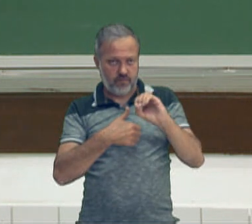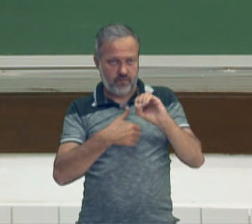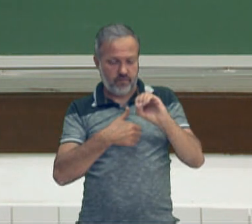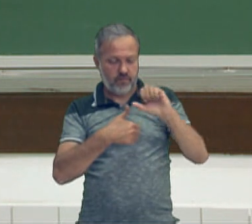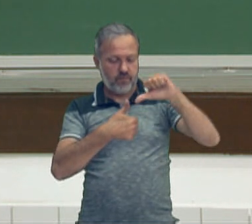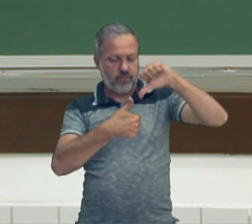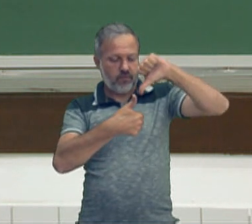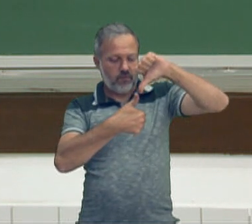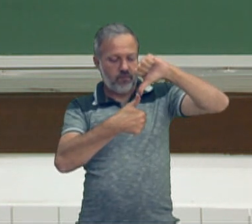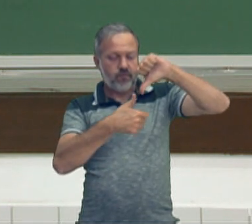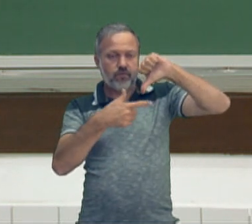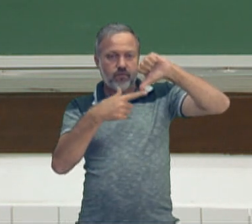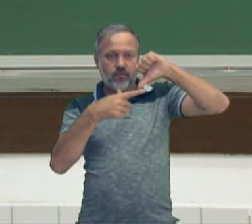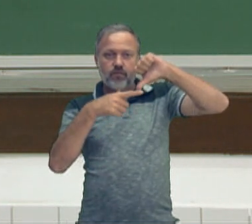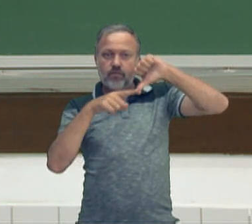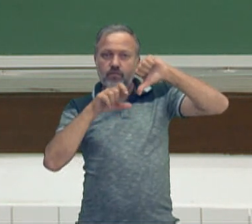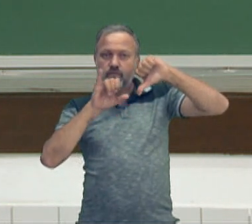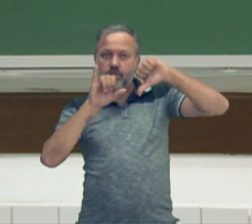seriam as ilhas aí.